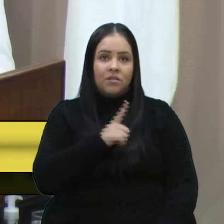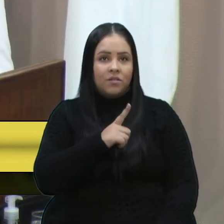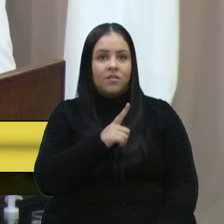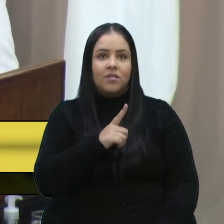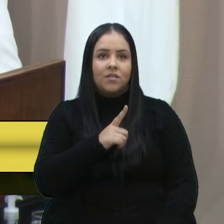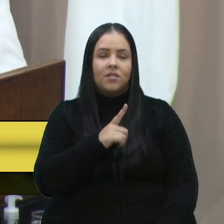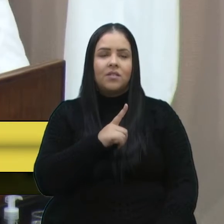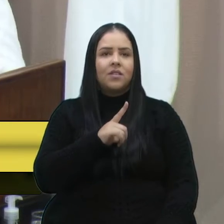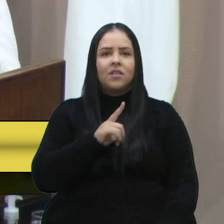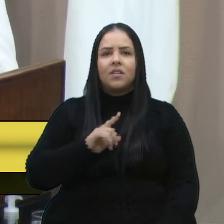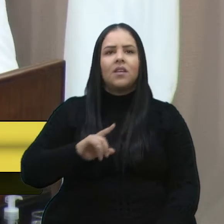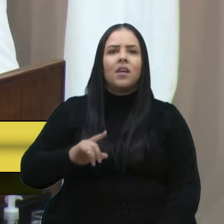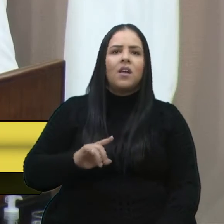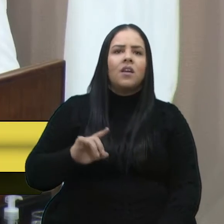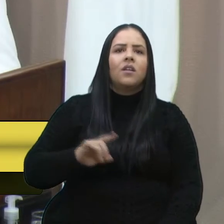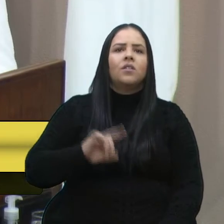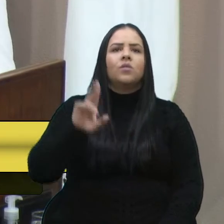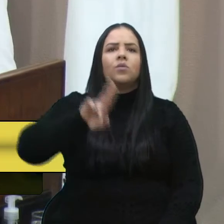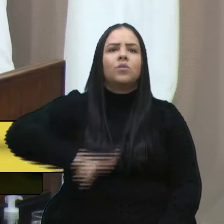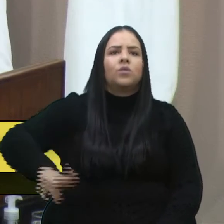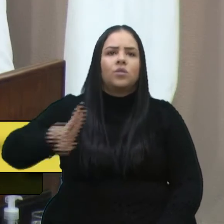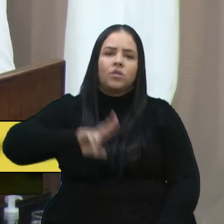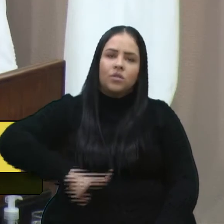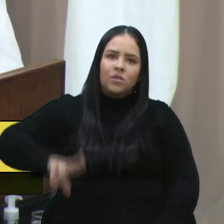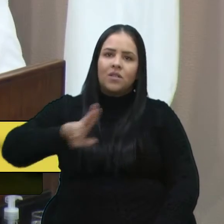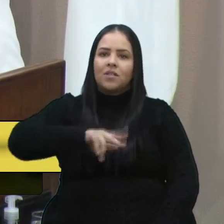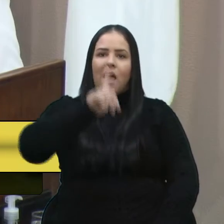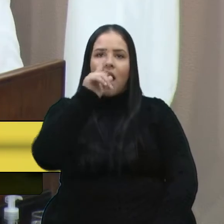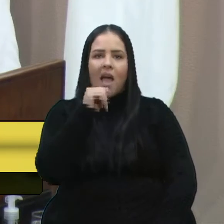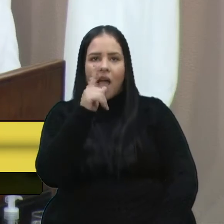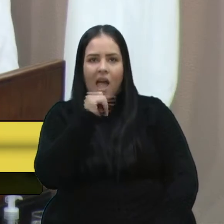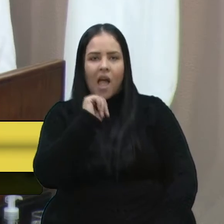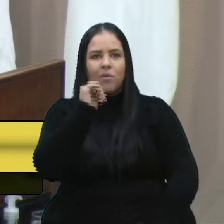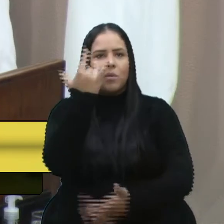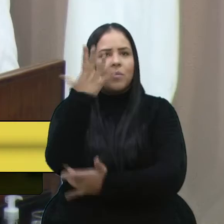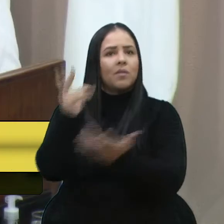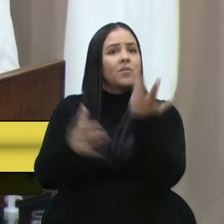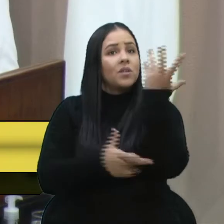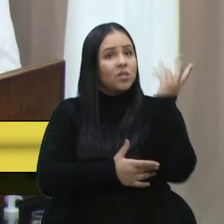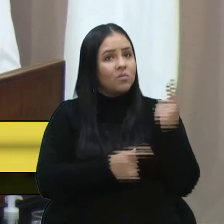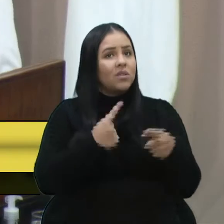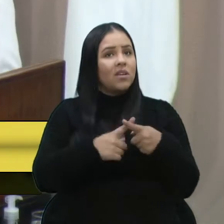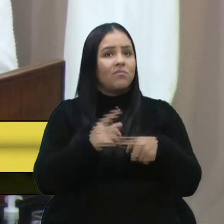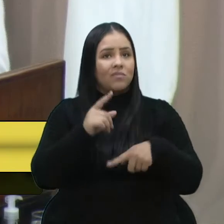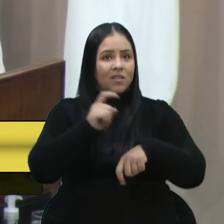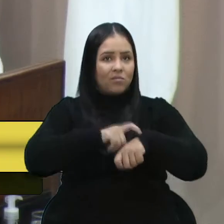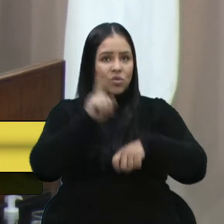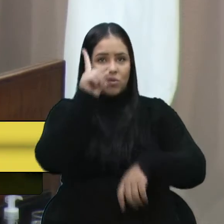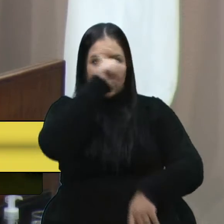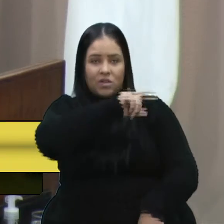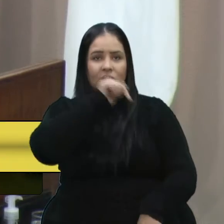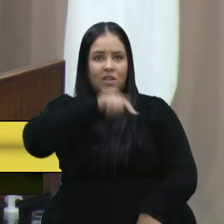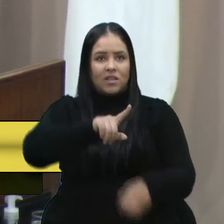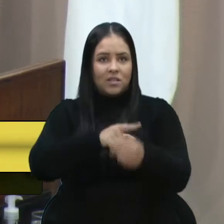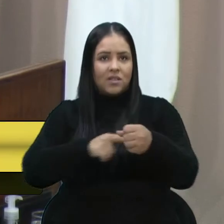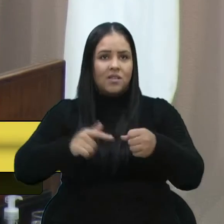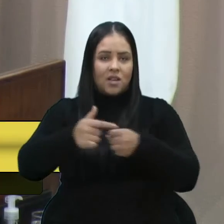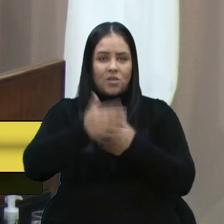desses mananciais, desses recursos hídricos e ambientais que está passando por momentos difíceis na nossa cidade. Muito obrigada.